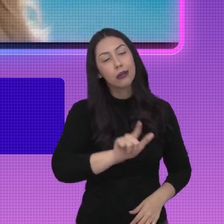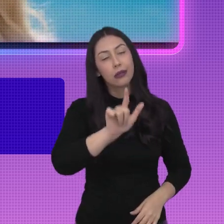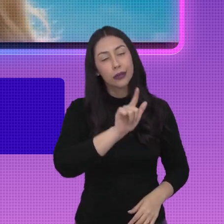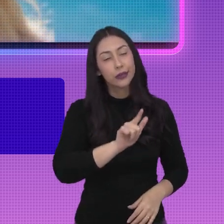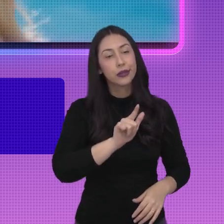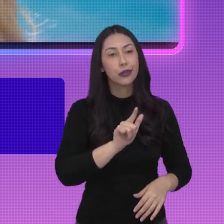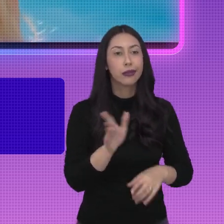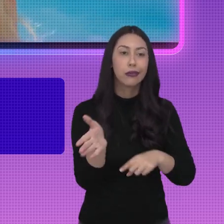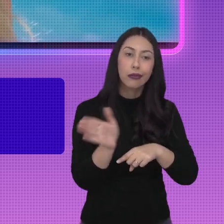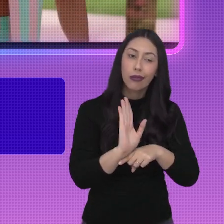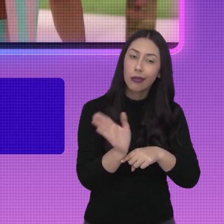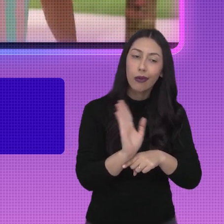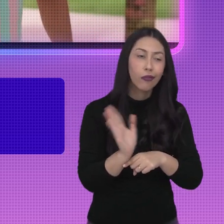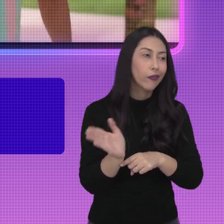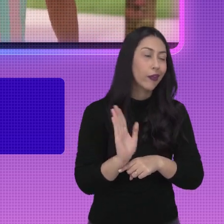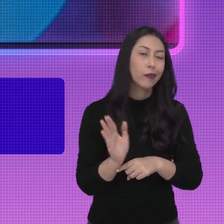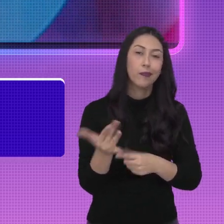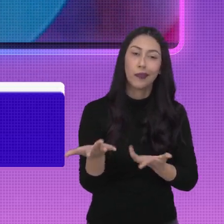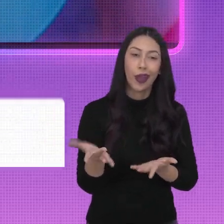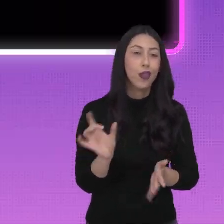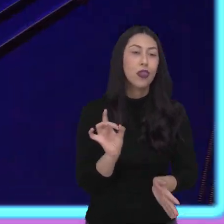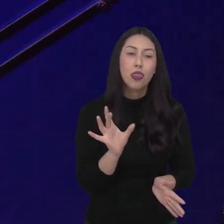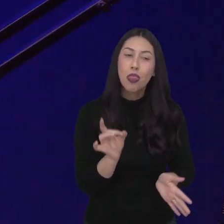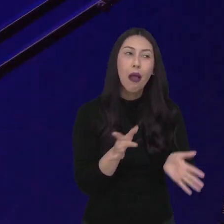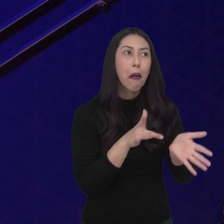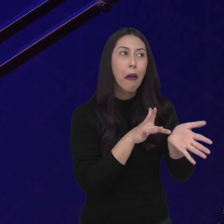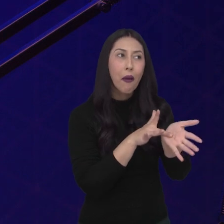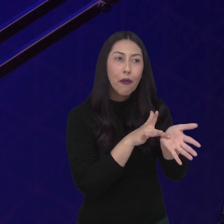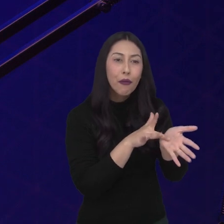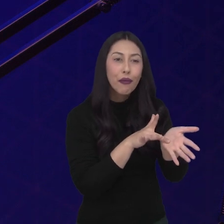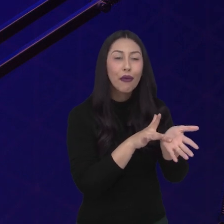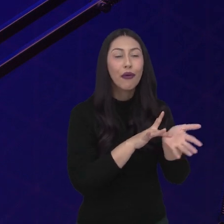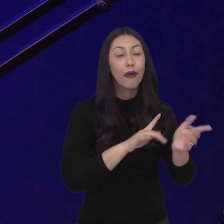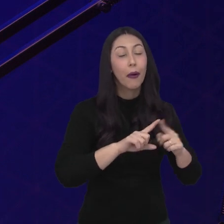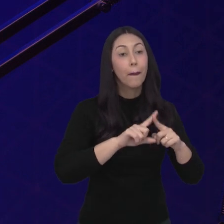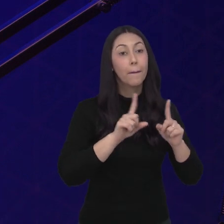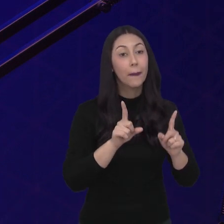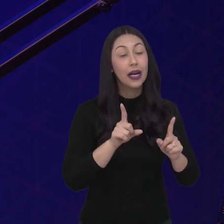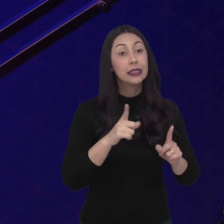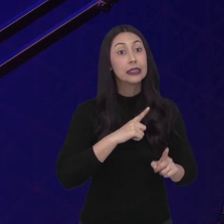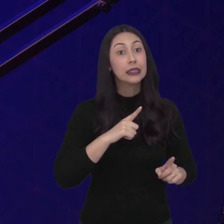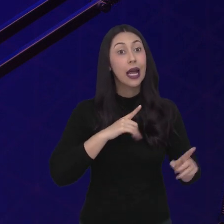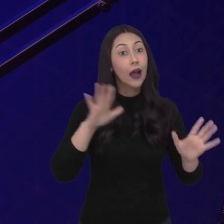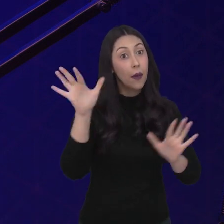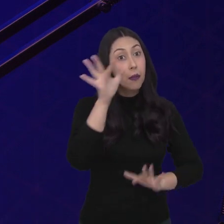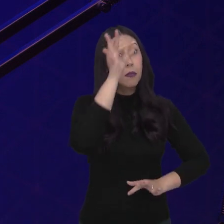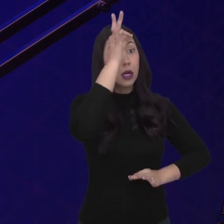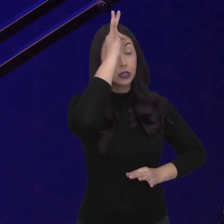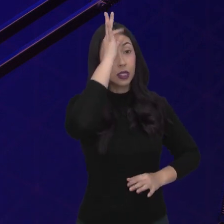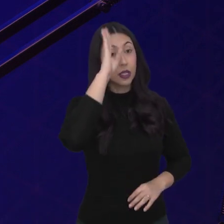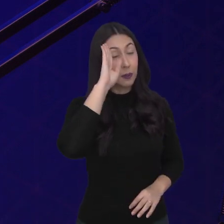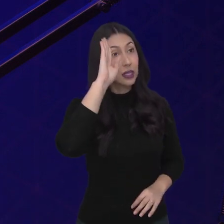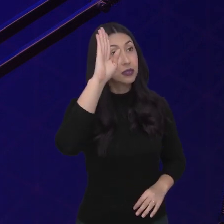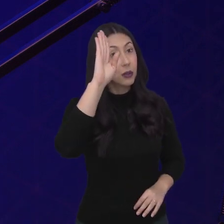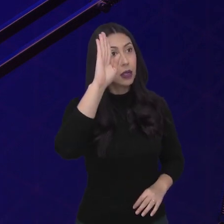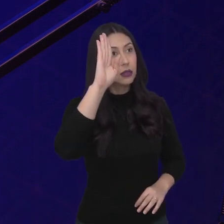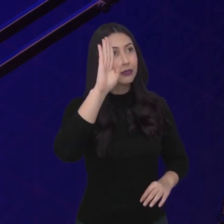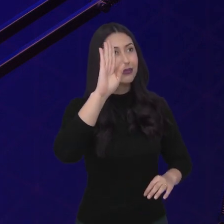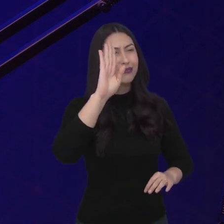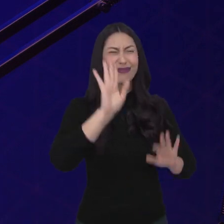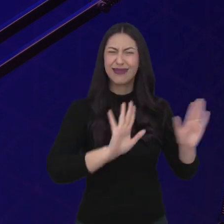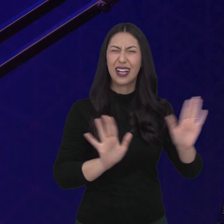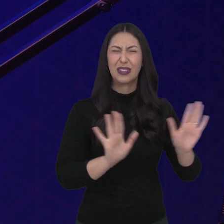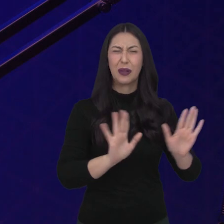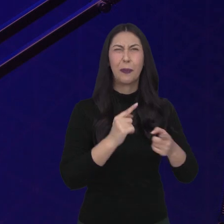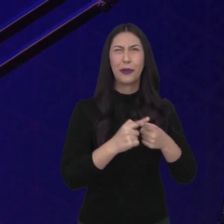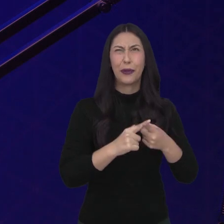gente tá falando, né, de um universo inventado, né, o universo da Barbie, mas aí a gente tem a protagonista do filme, quando ela começa a ter...